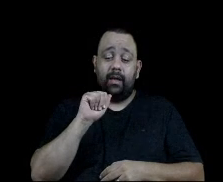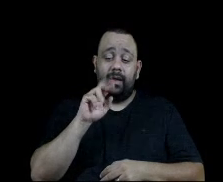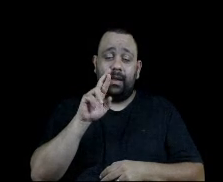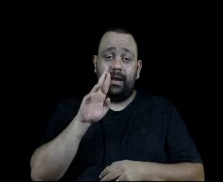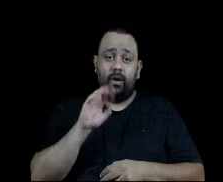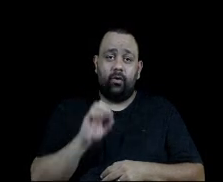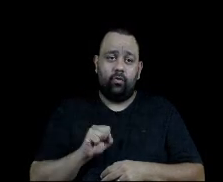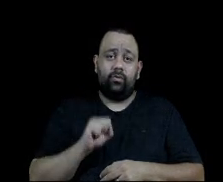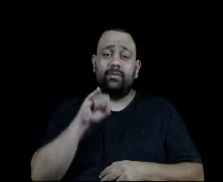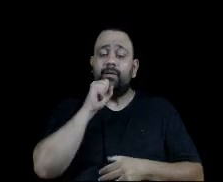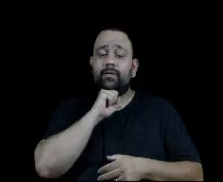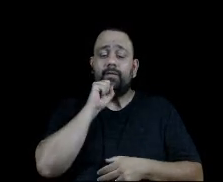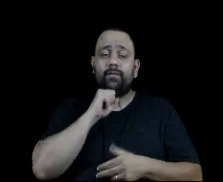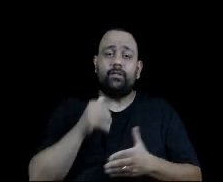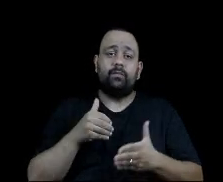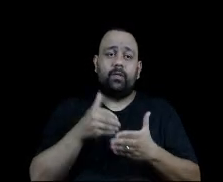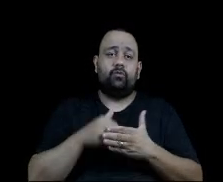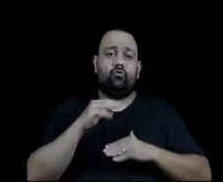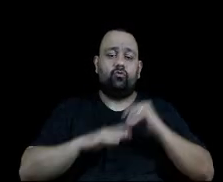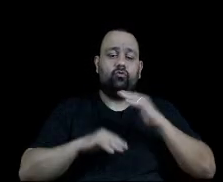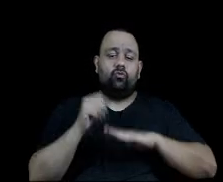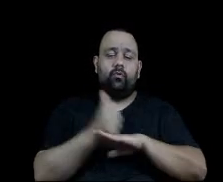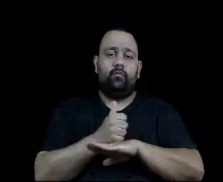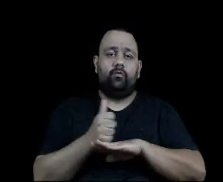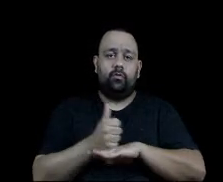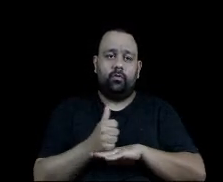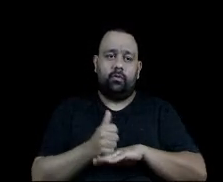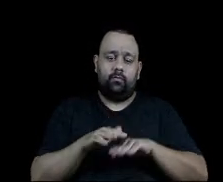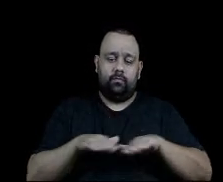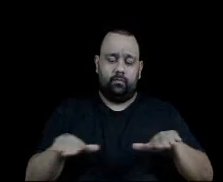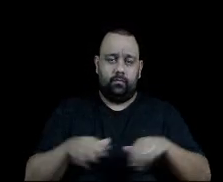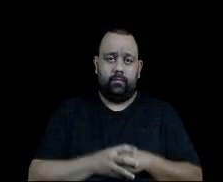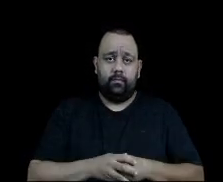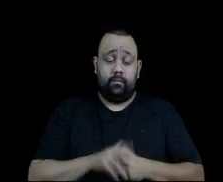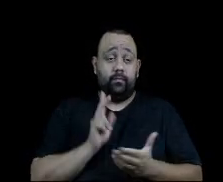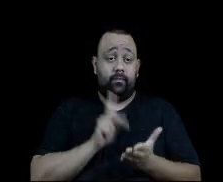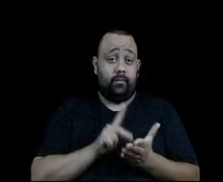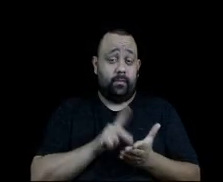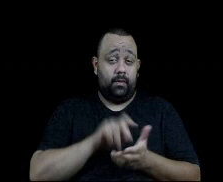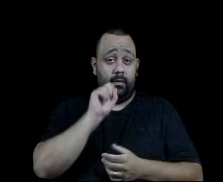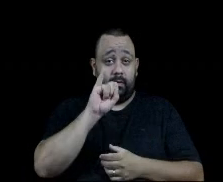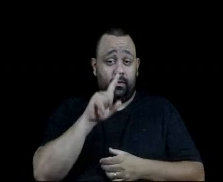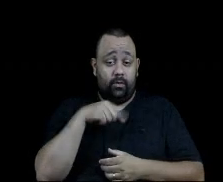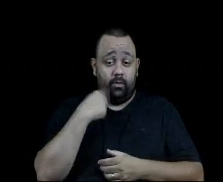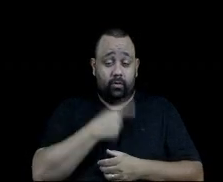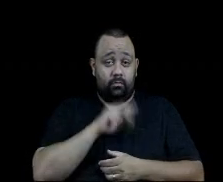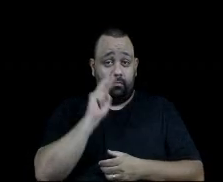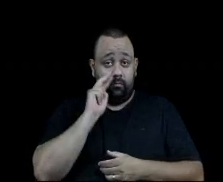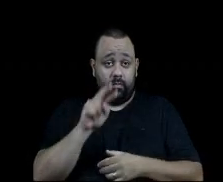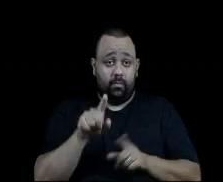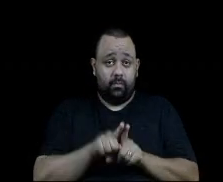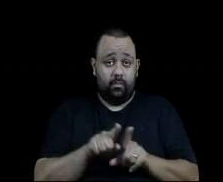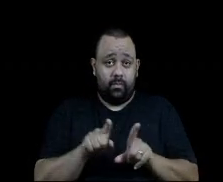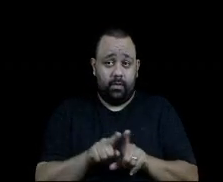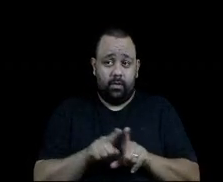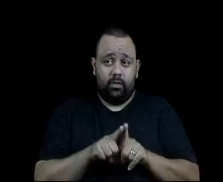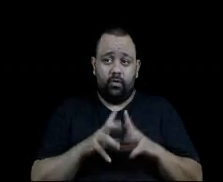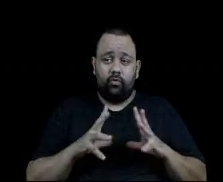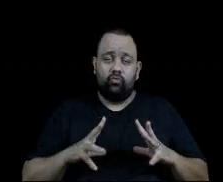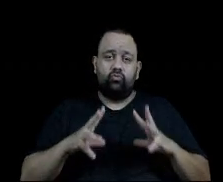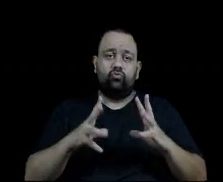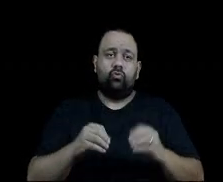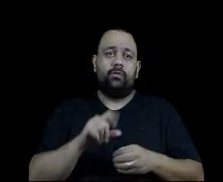e encargos, né, todos os vencimentos dos profissionais do magistério. Na realidade, se a gente verificar